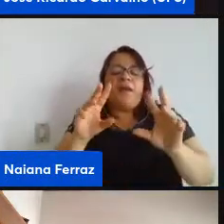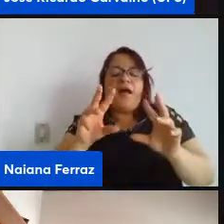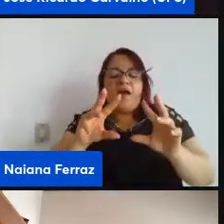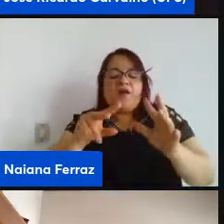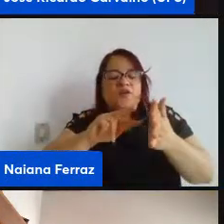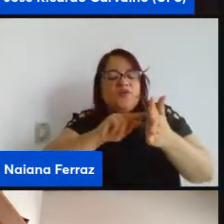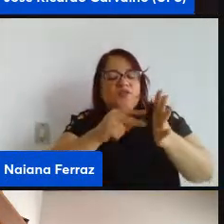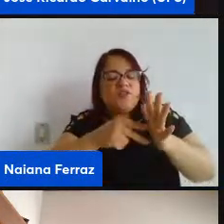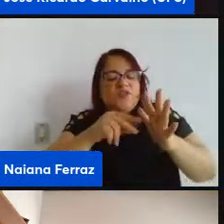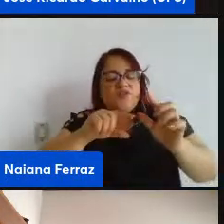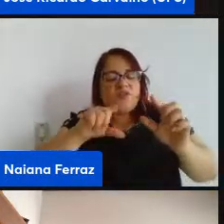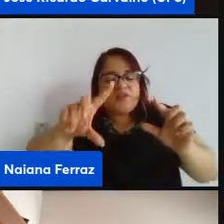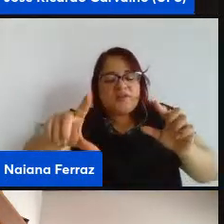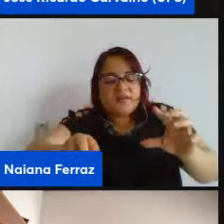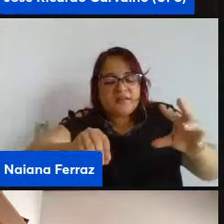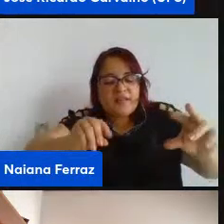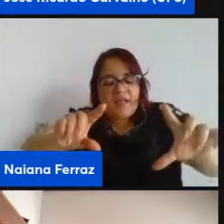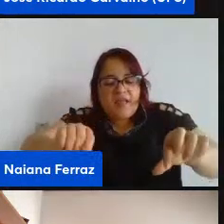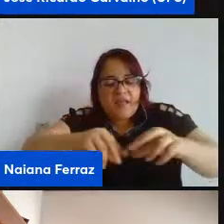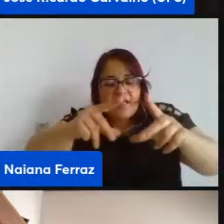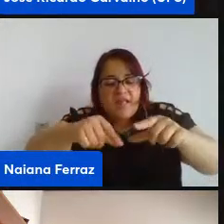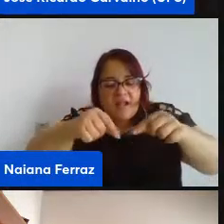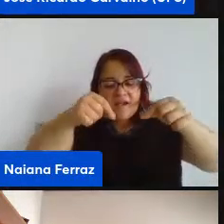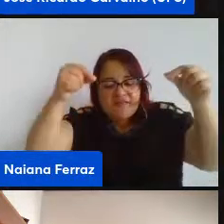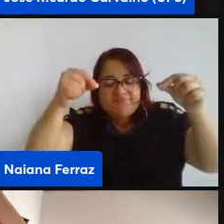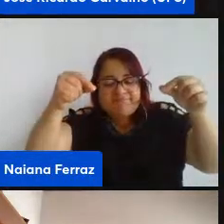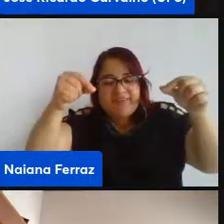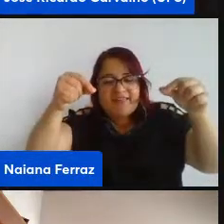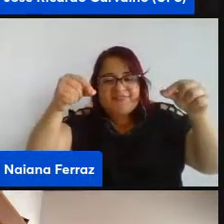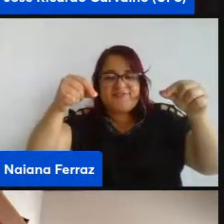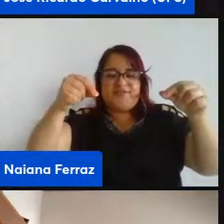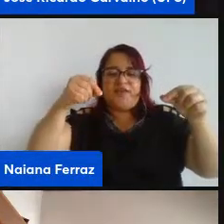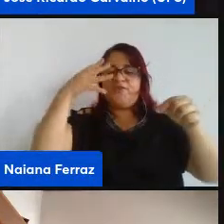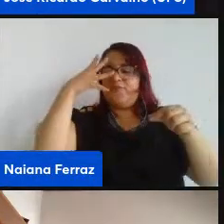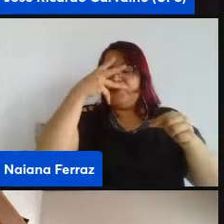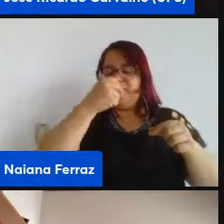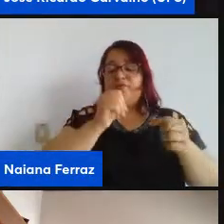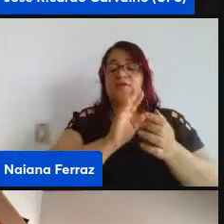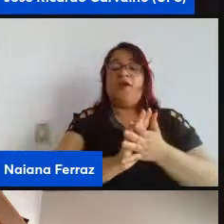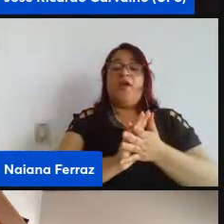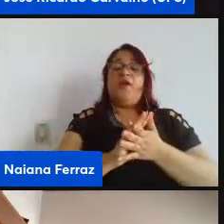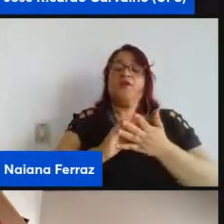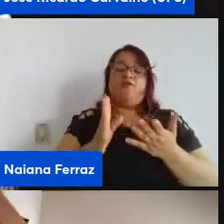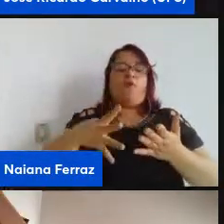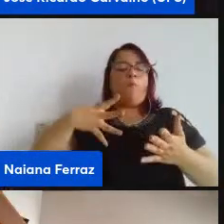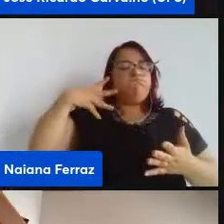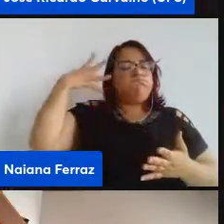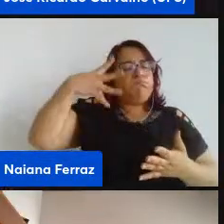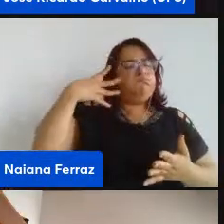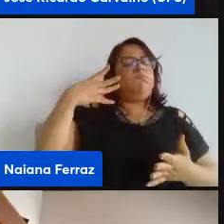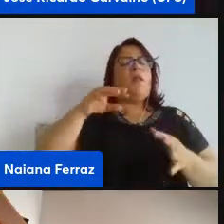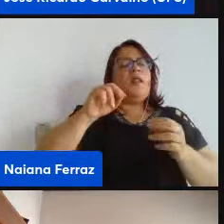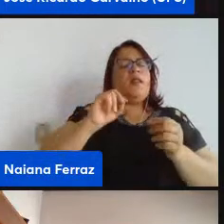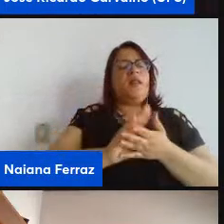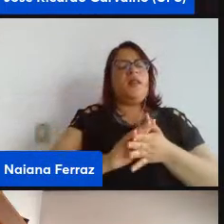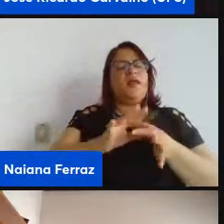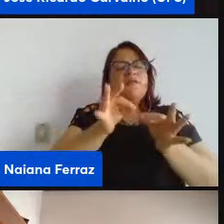bem bonito nessa nossa mesa, que foi uma mesa longa, densa,